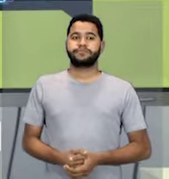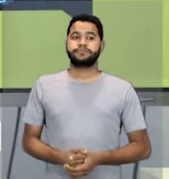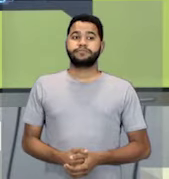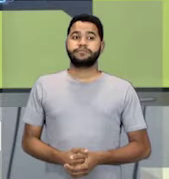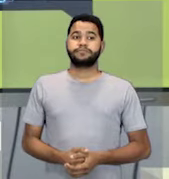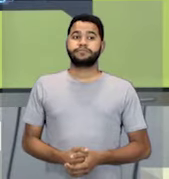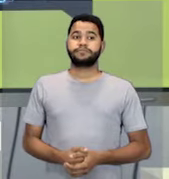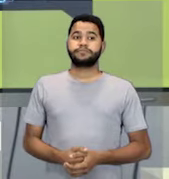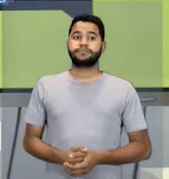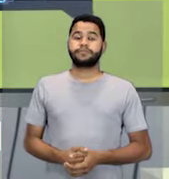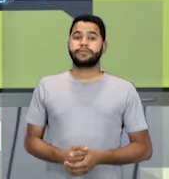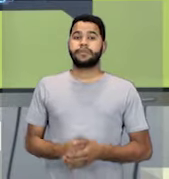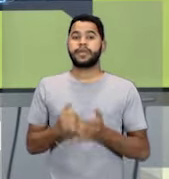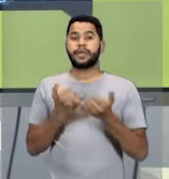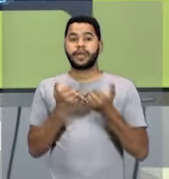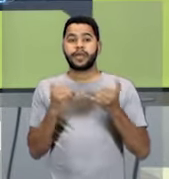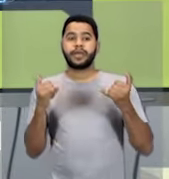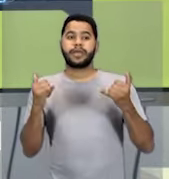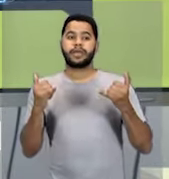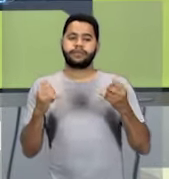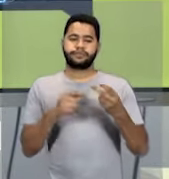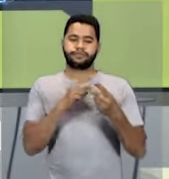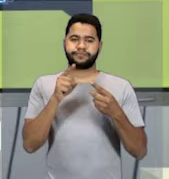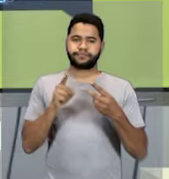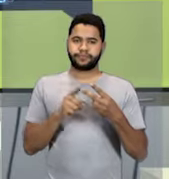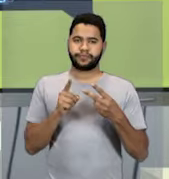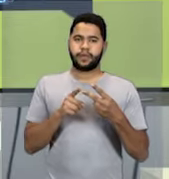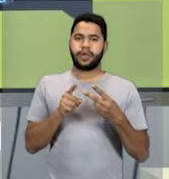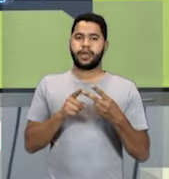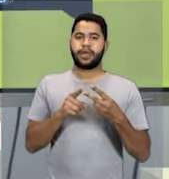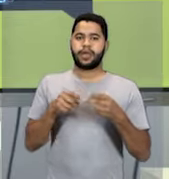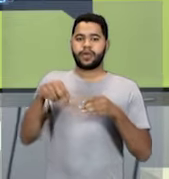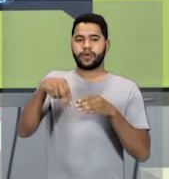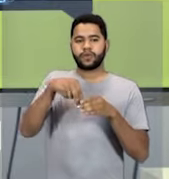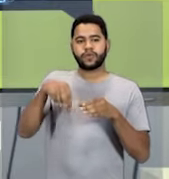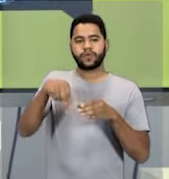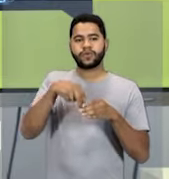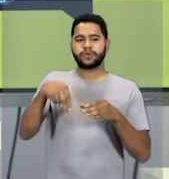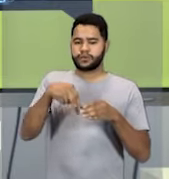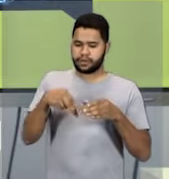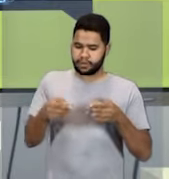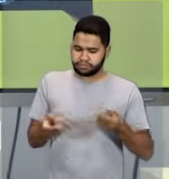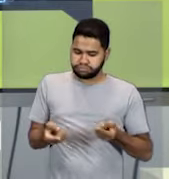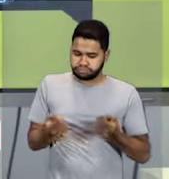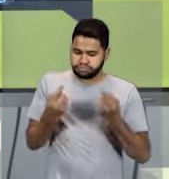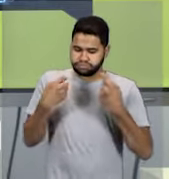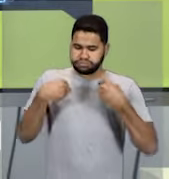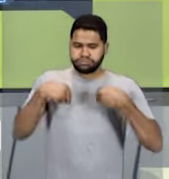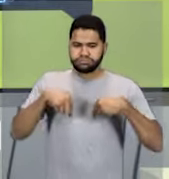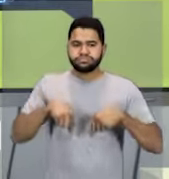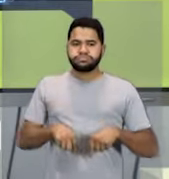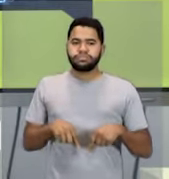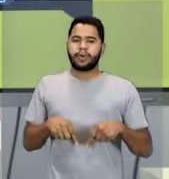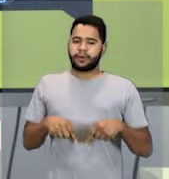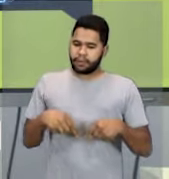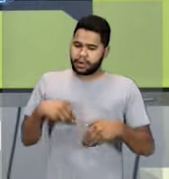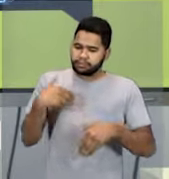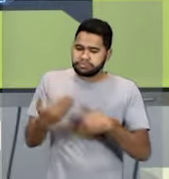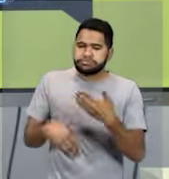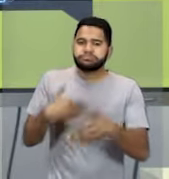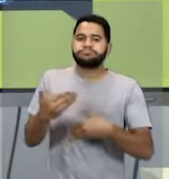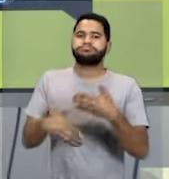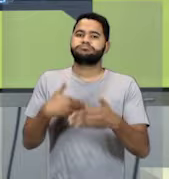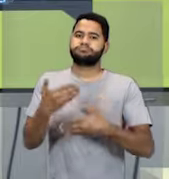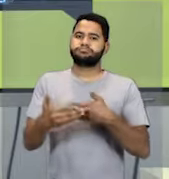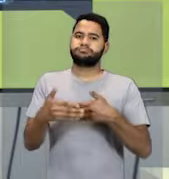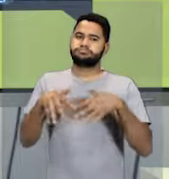A energia e a nutrição. A energia que o nosso corpo precisa para crescer, para